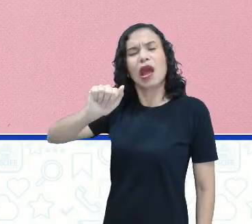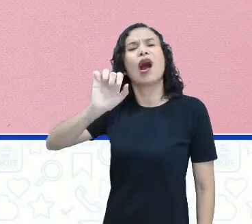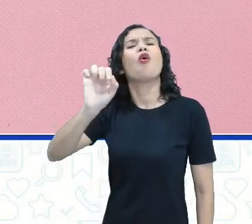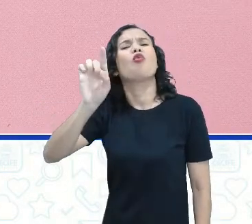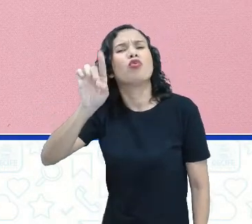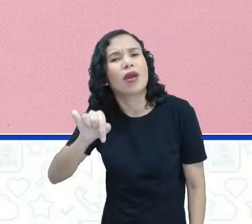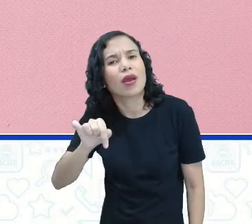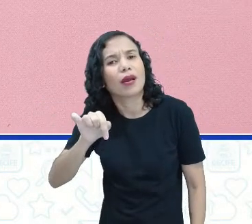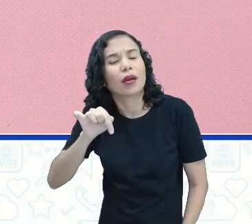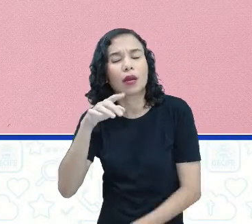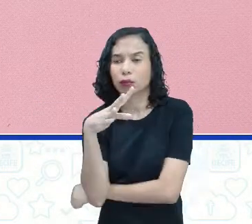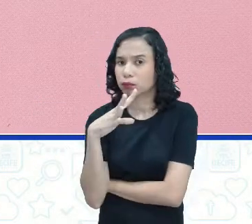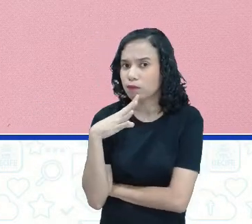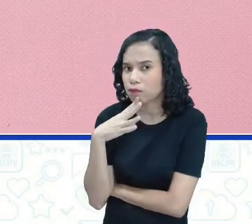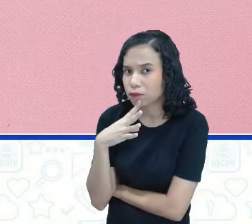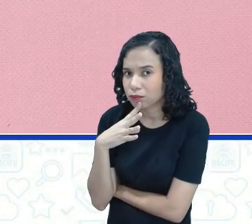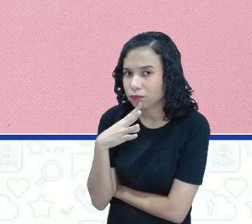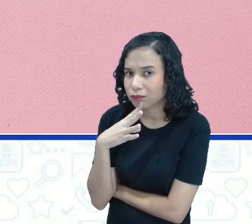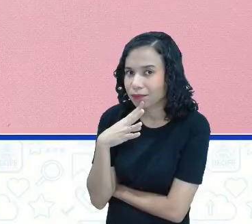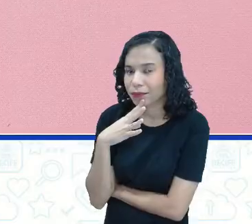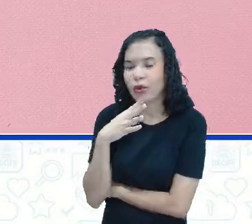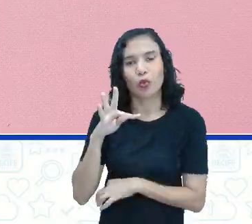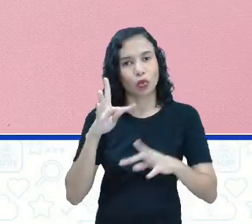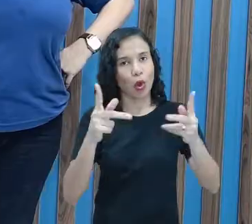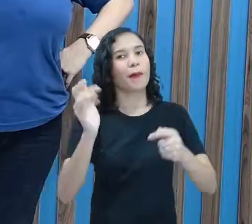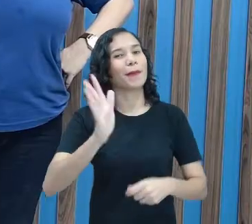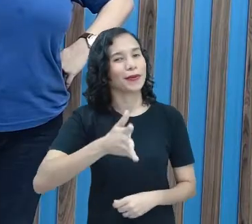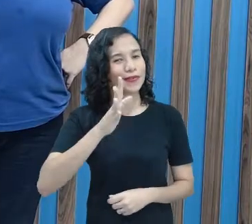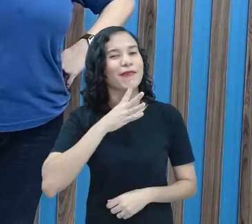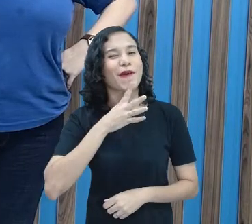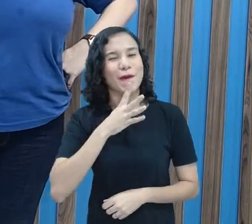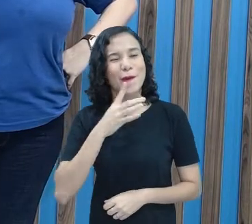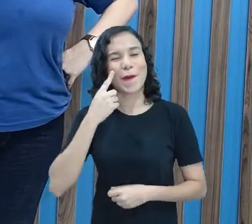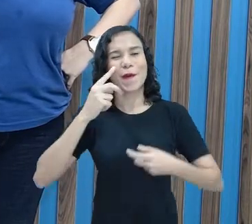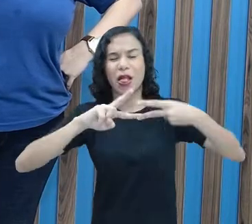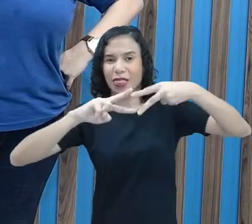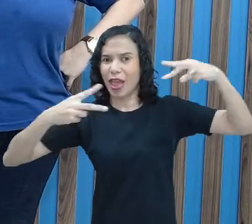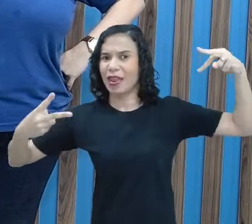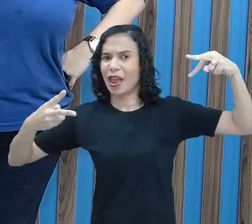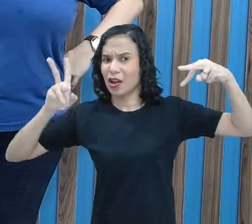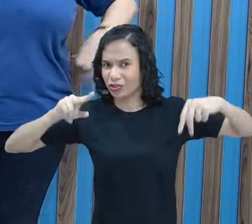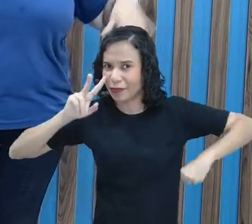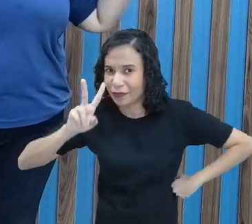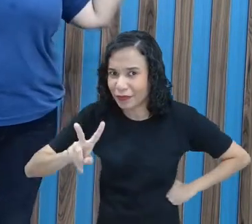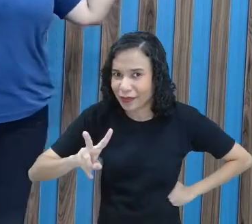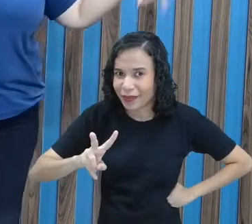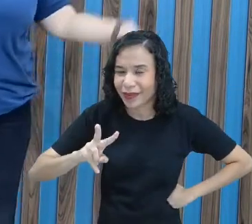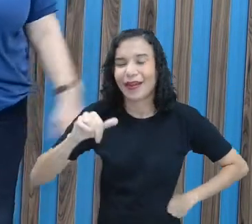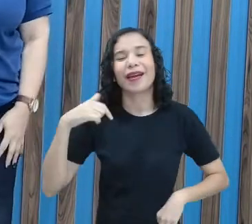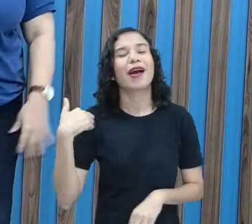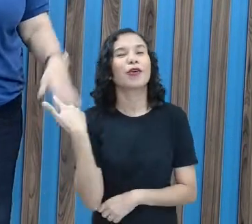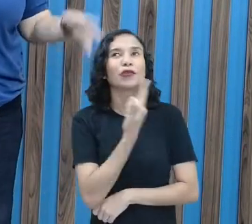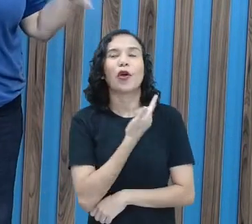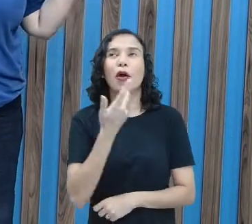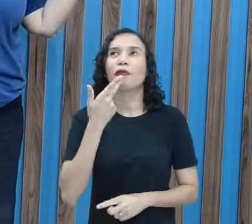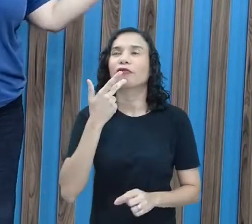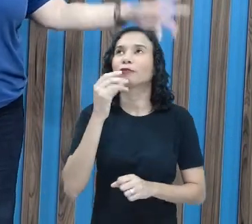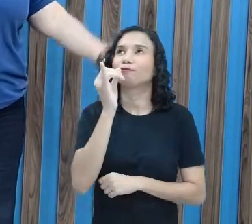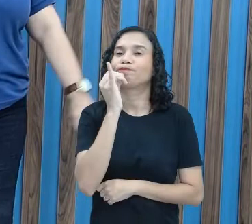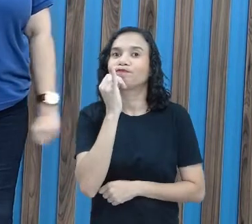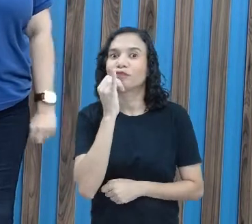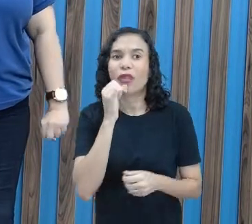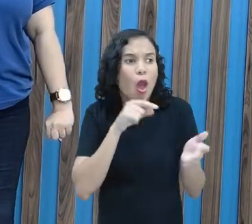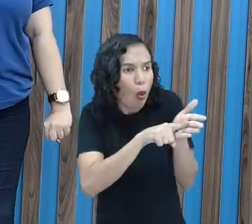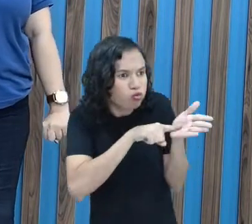DNA? Alguém já ouviu falar em DNA? Eu acho que todo mundo já ouviu falar em DNA, né? Eu acho. Principalmente quando a gente fala assim, vamos fazer um teste